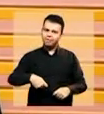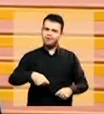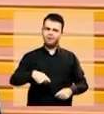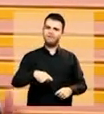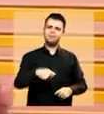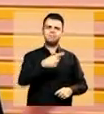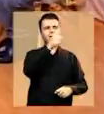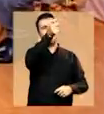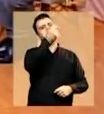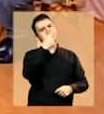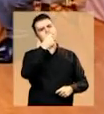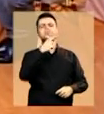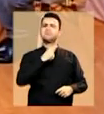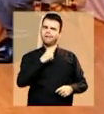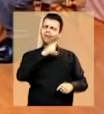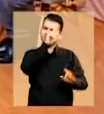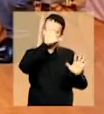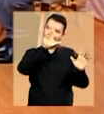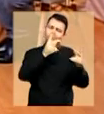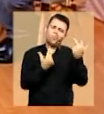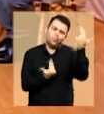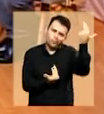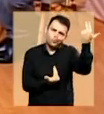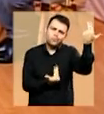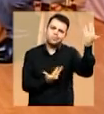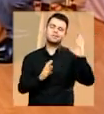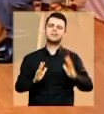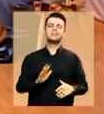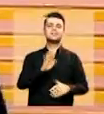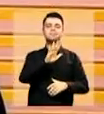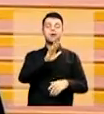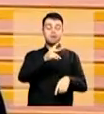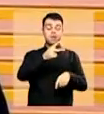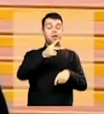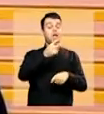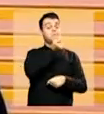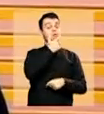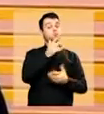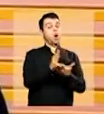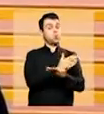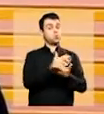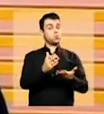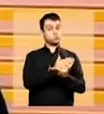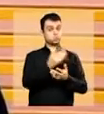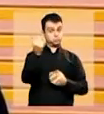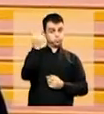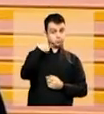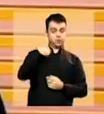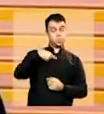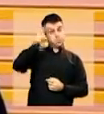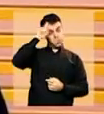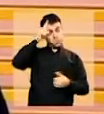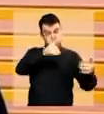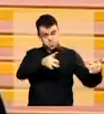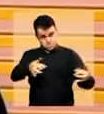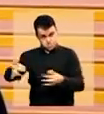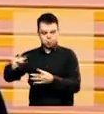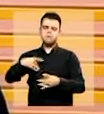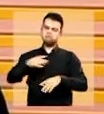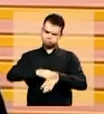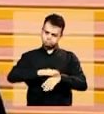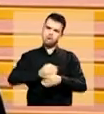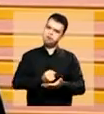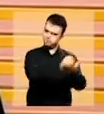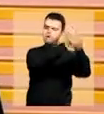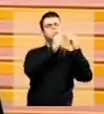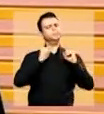vai precisar remédio lá também, né, tudo. Agora, remédios controlados, sim, com a receita médica, a criança pode levar.